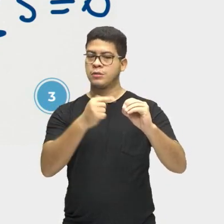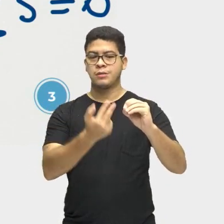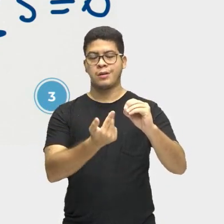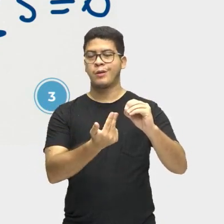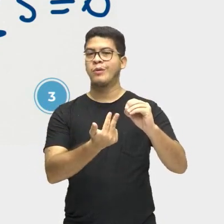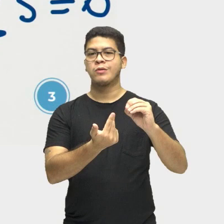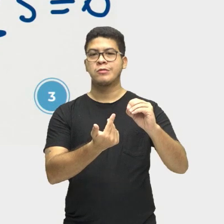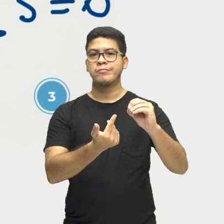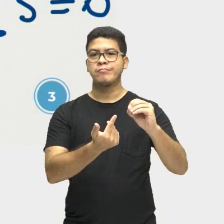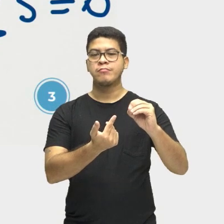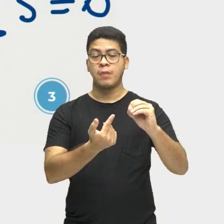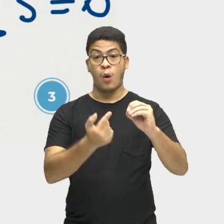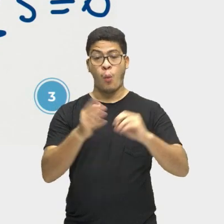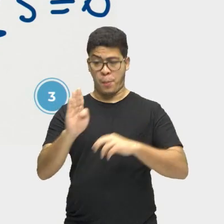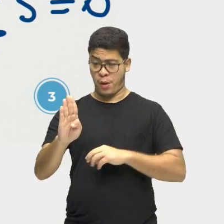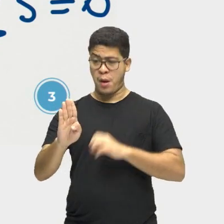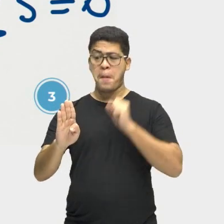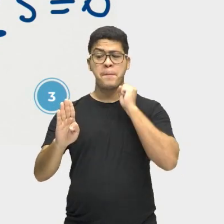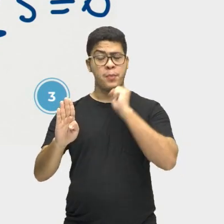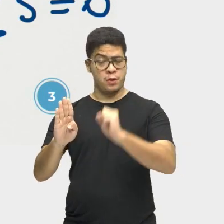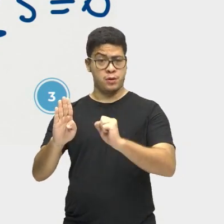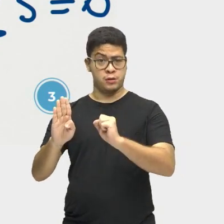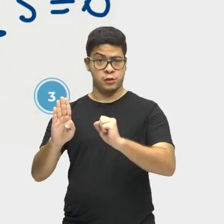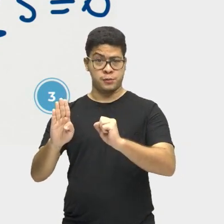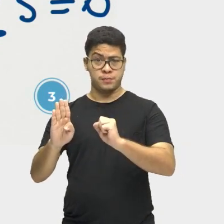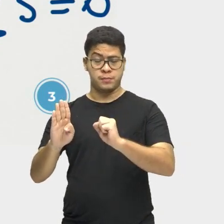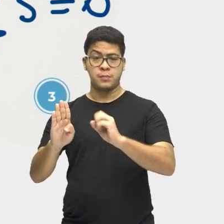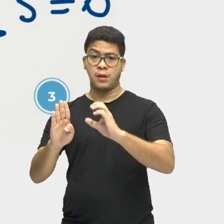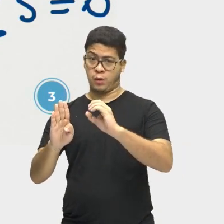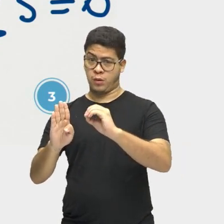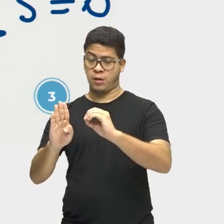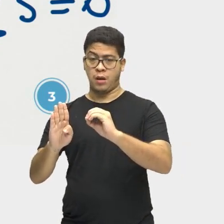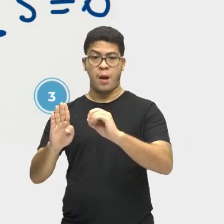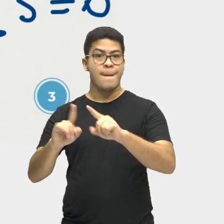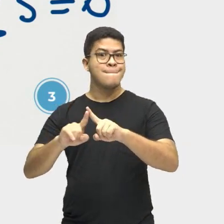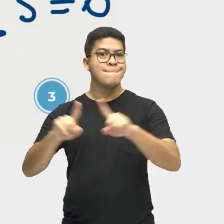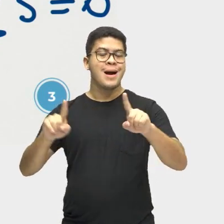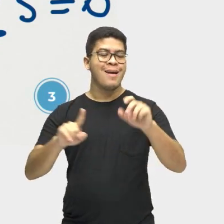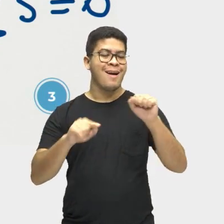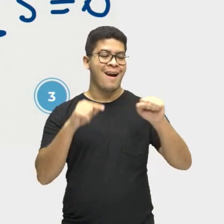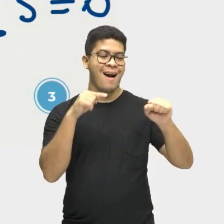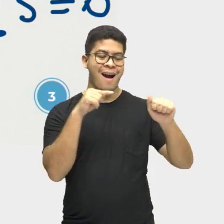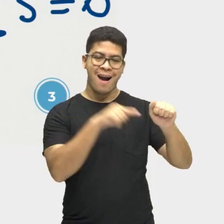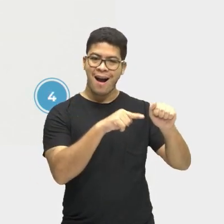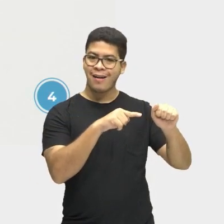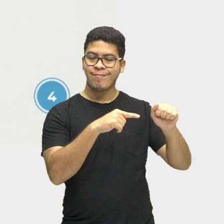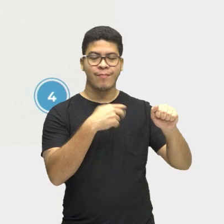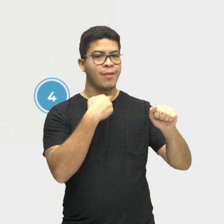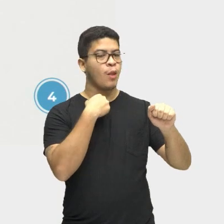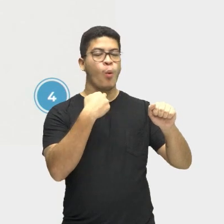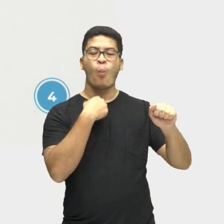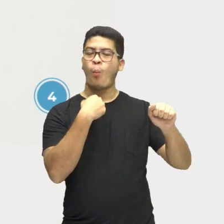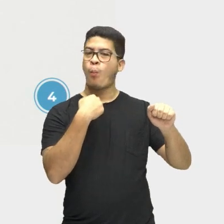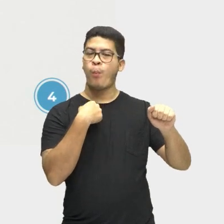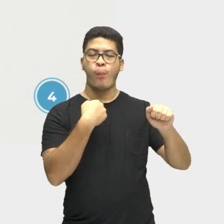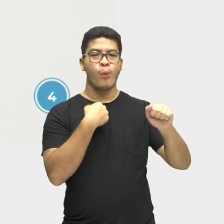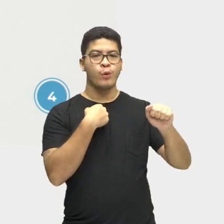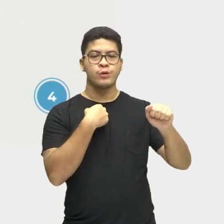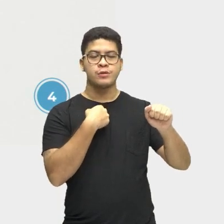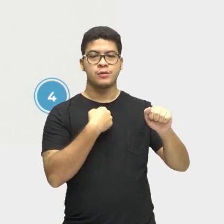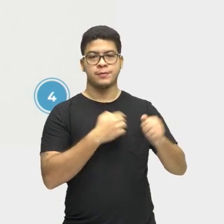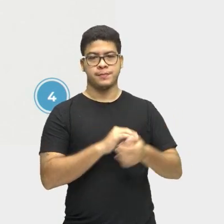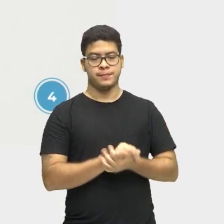até pode ser igual a zero, mas o A, ele não pode ser igual a zero, ele tem que ser diferente de zero, nem que seja negativo, tá? Mas tem que ser